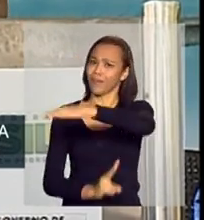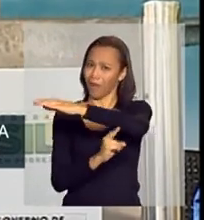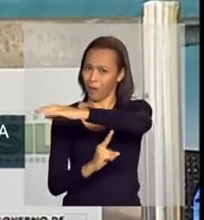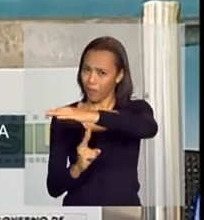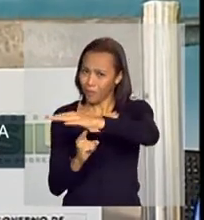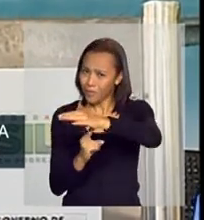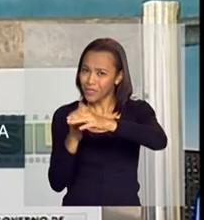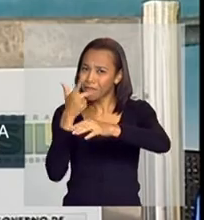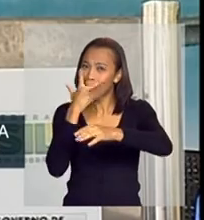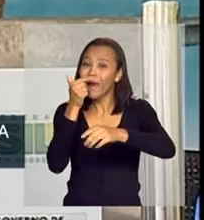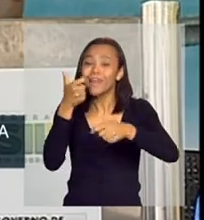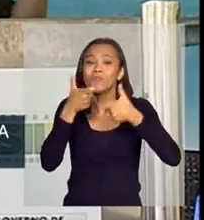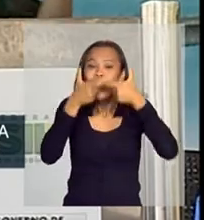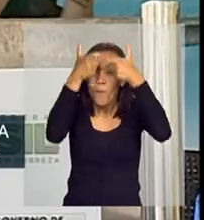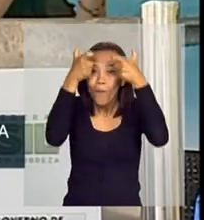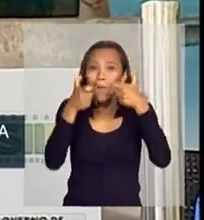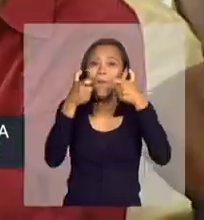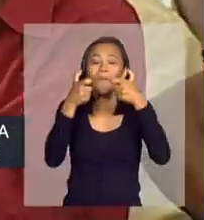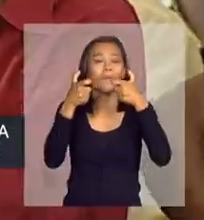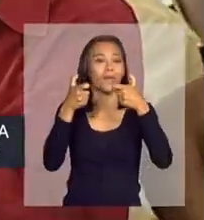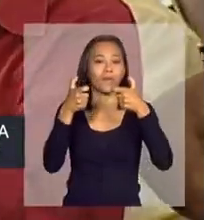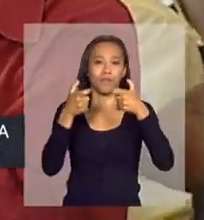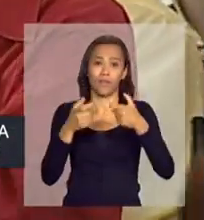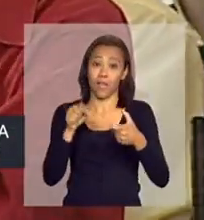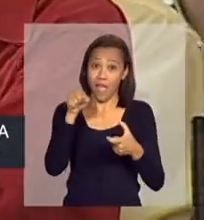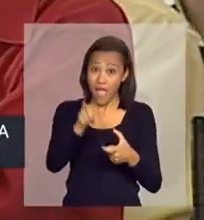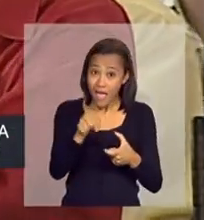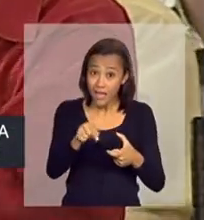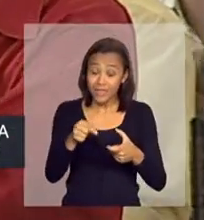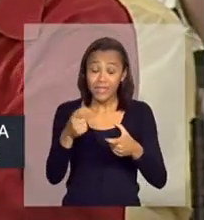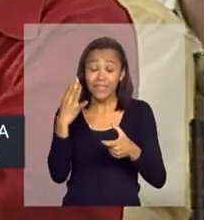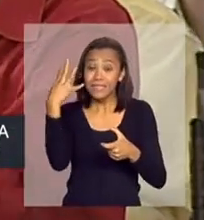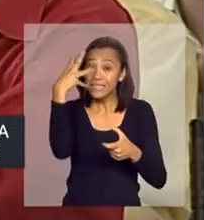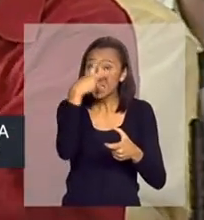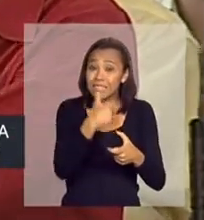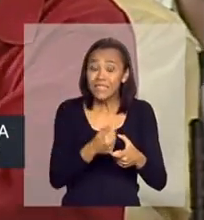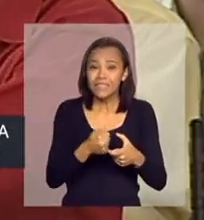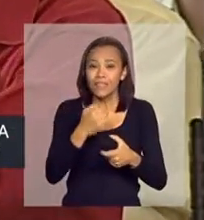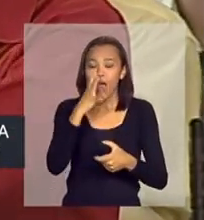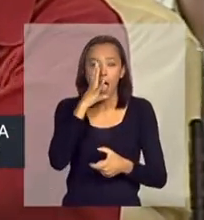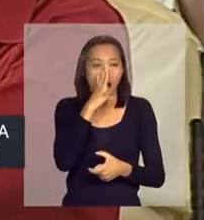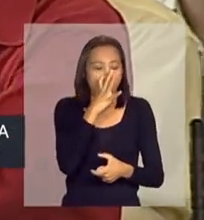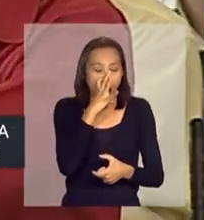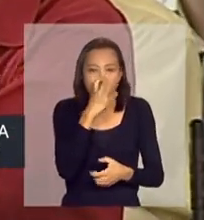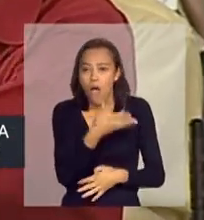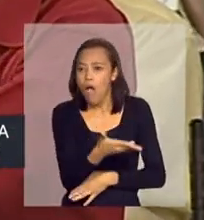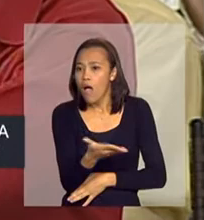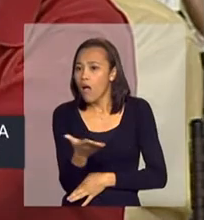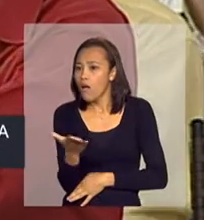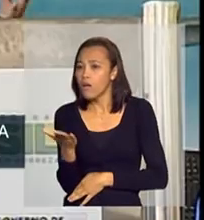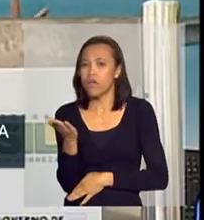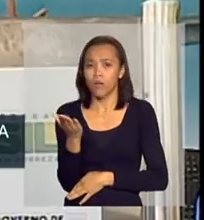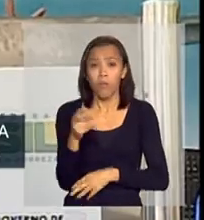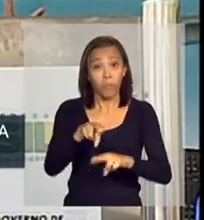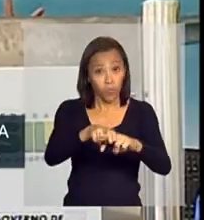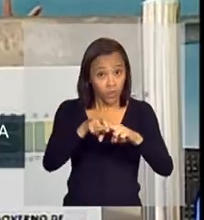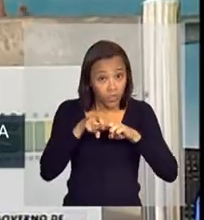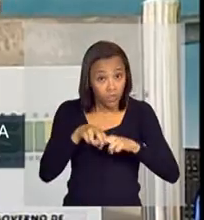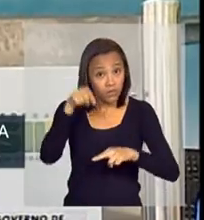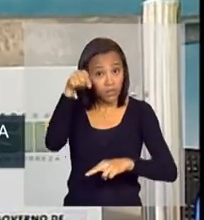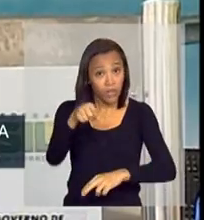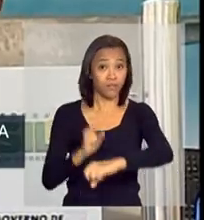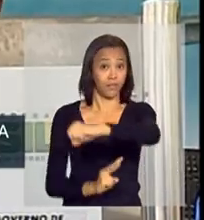uma coroa, coroando aquela paisagem. E é por isso que ela é uma